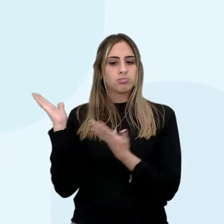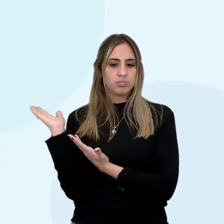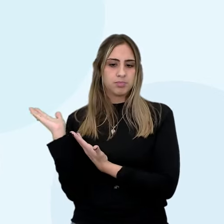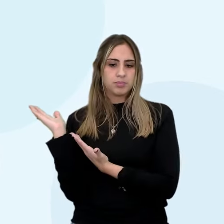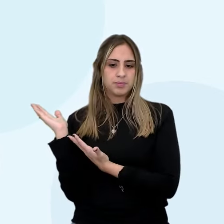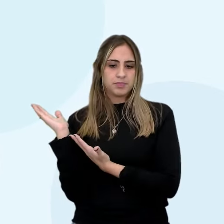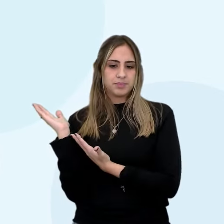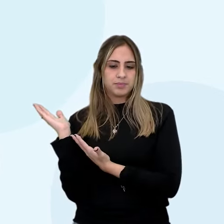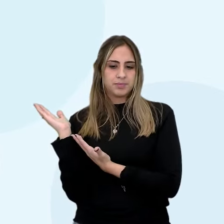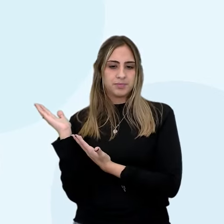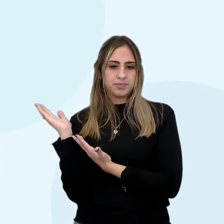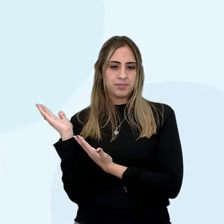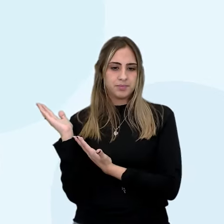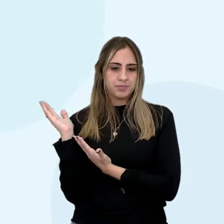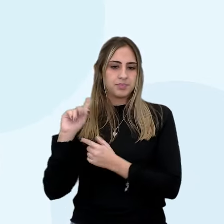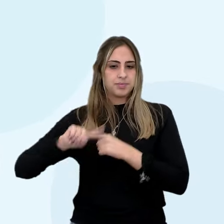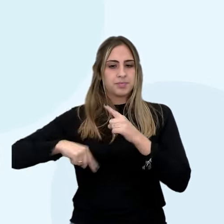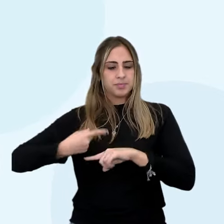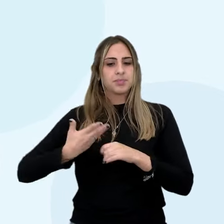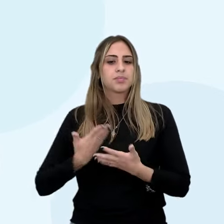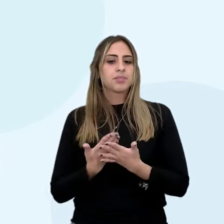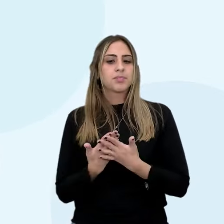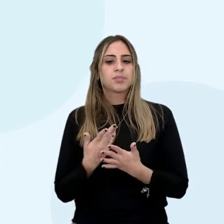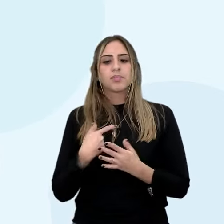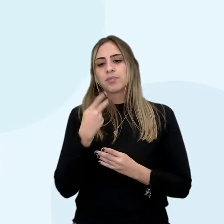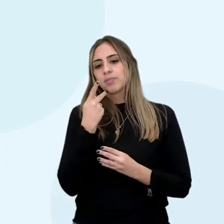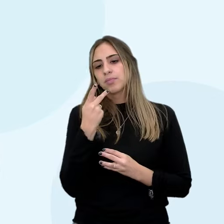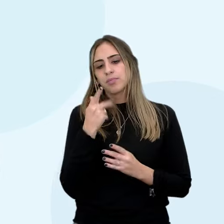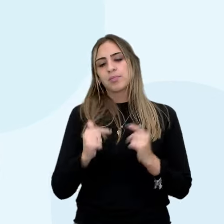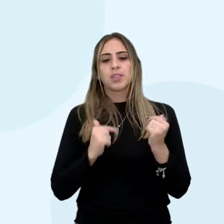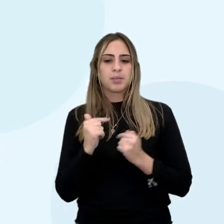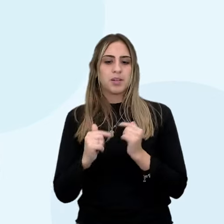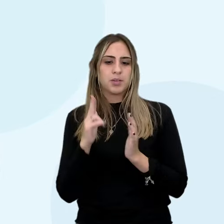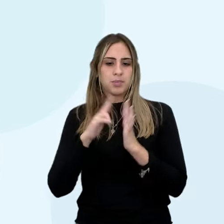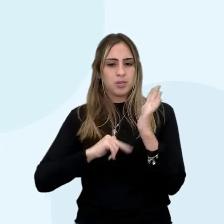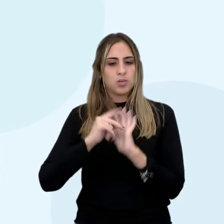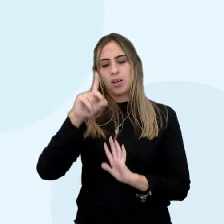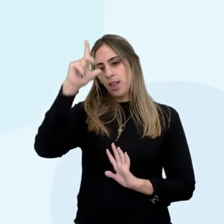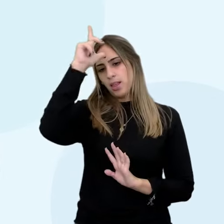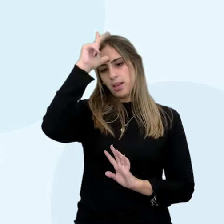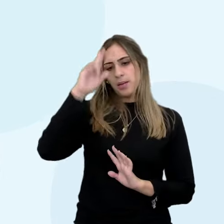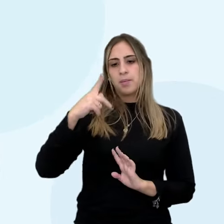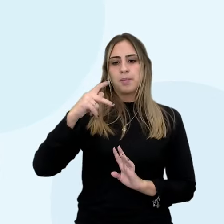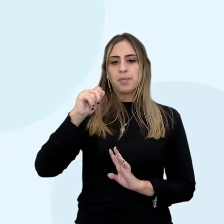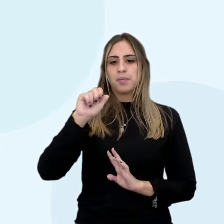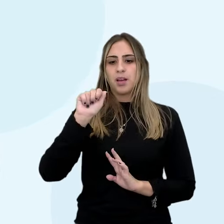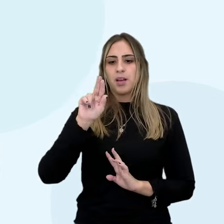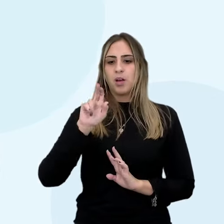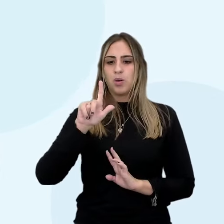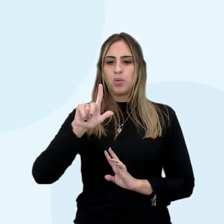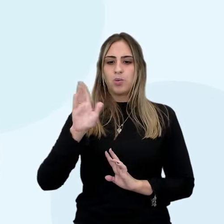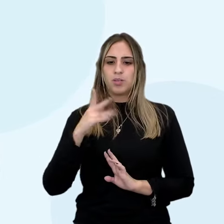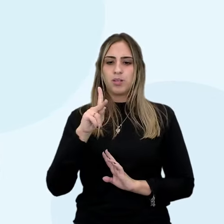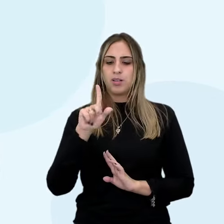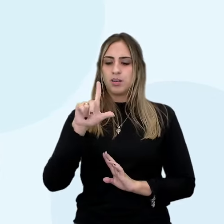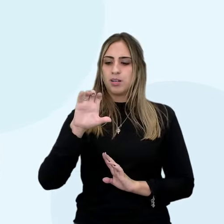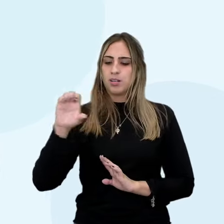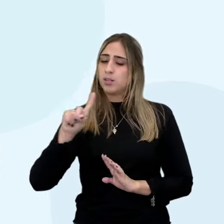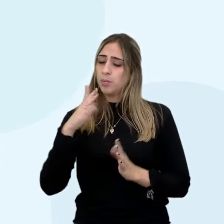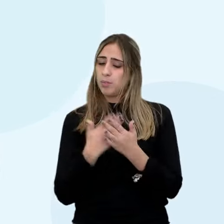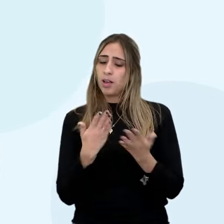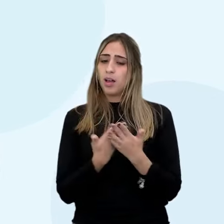e na próxima aula abordaremos o trabalho do pintor alemão poucli não perca a